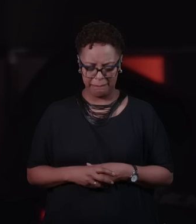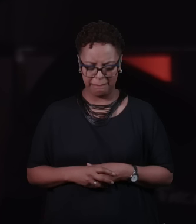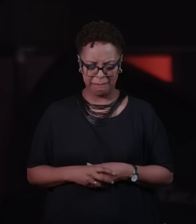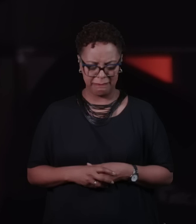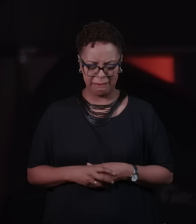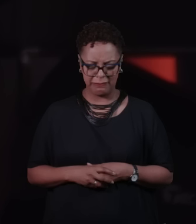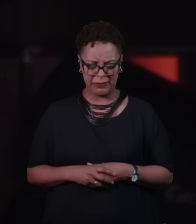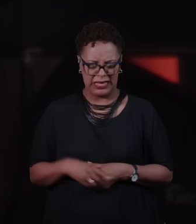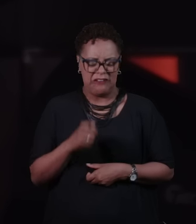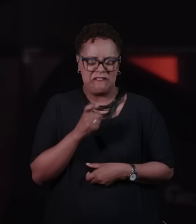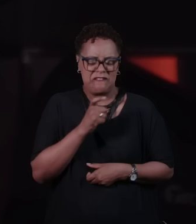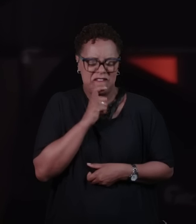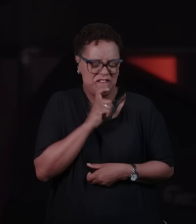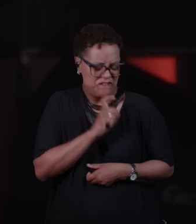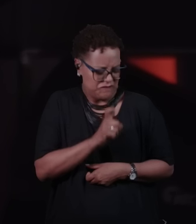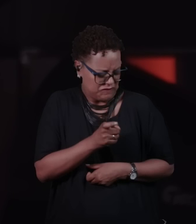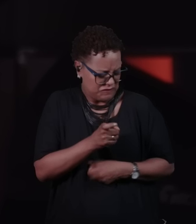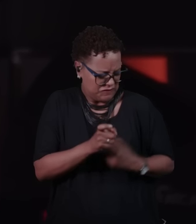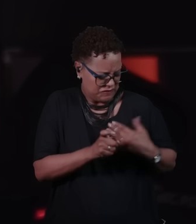de toda a frieza.